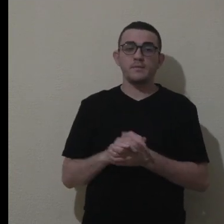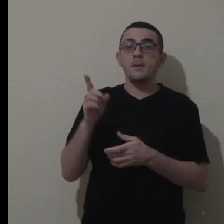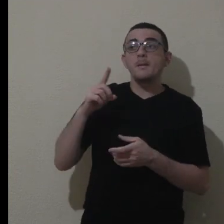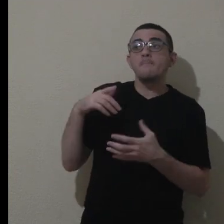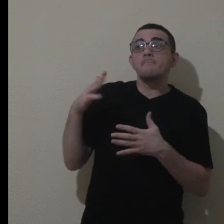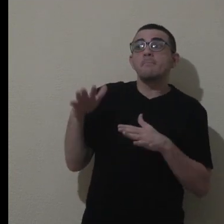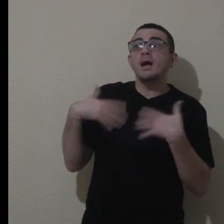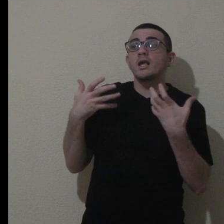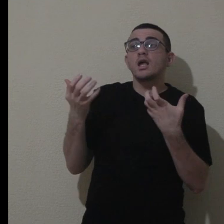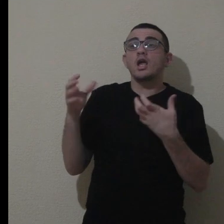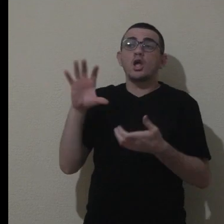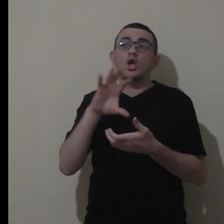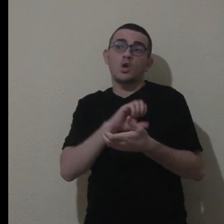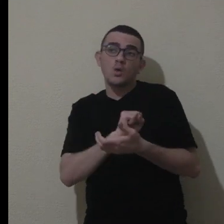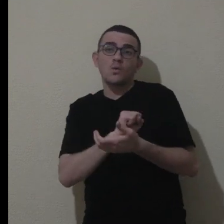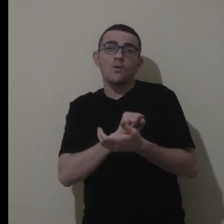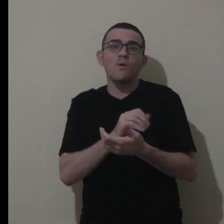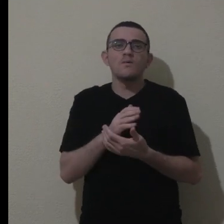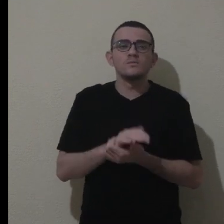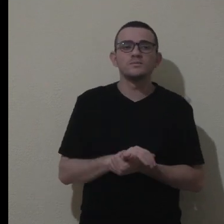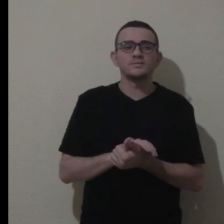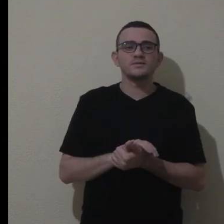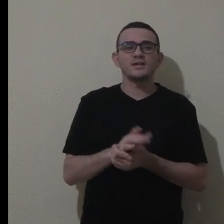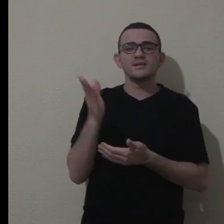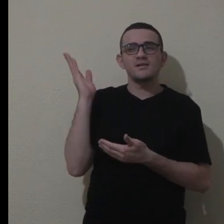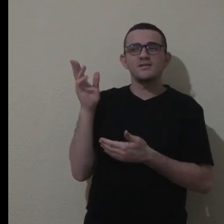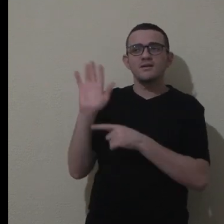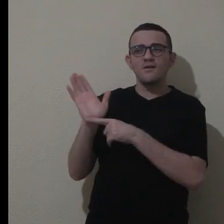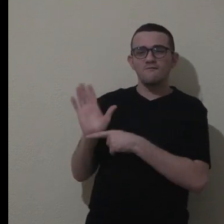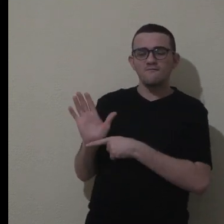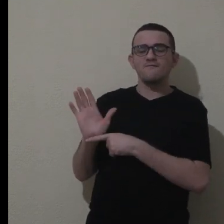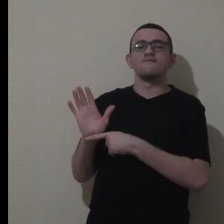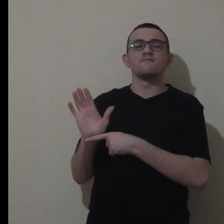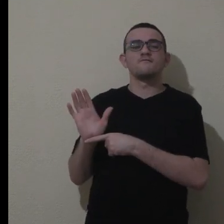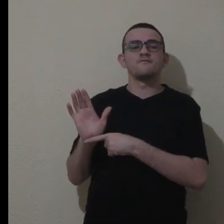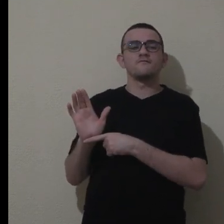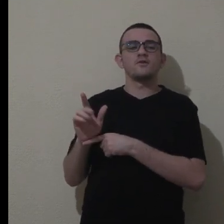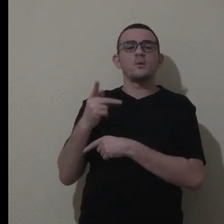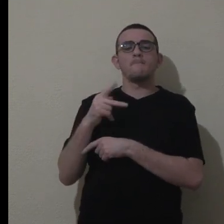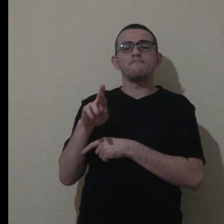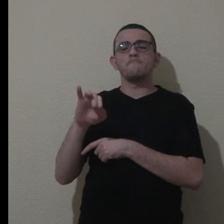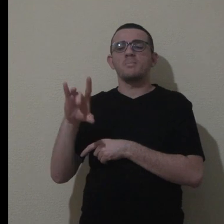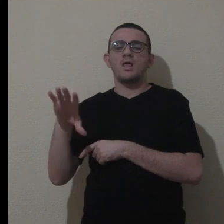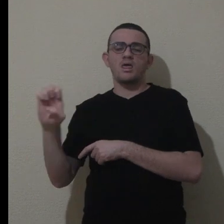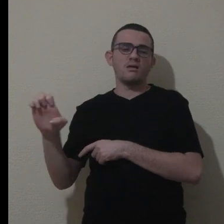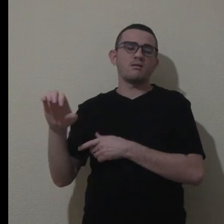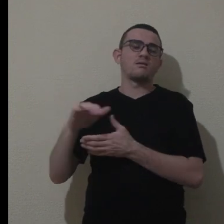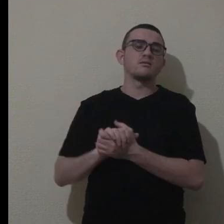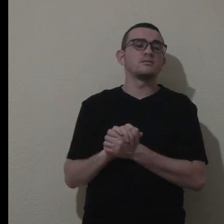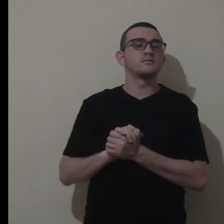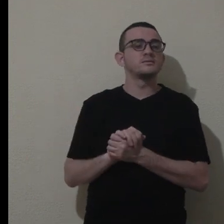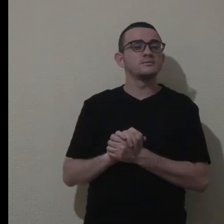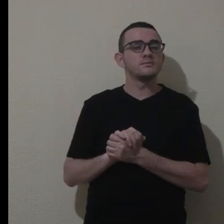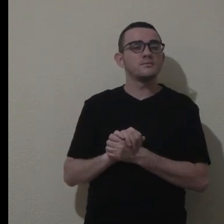Para quem gosta de Jane Austen, né, esse é uma cena do filme, acho que é Pride and Prejudice,